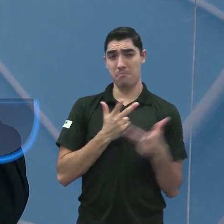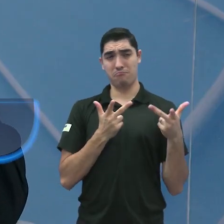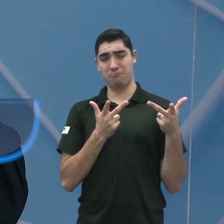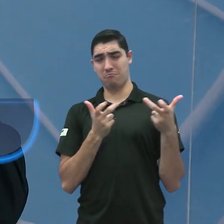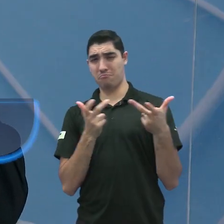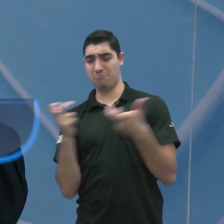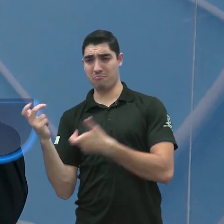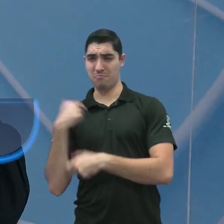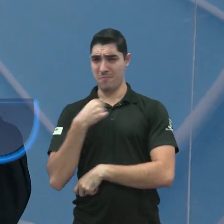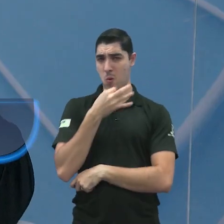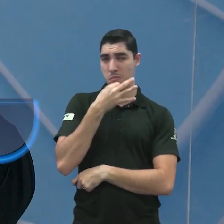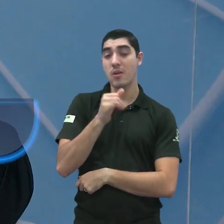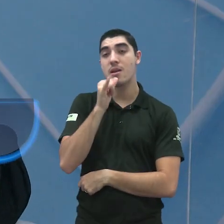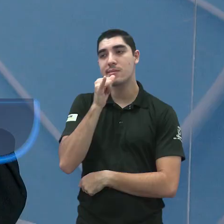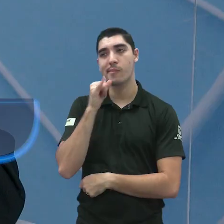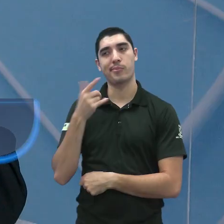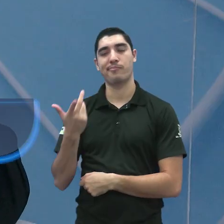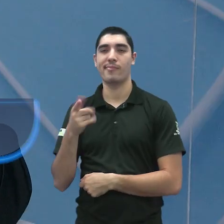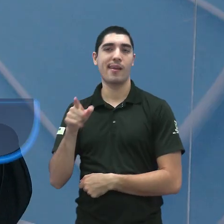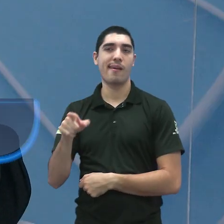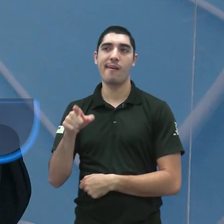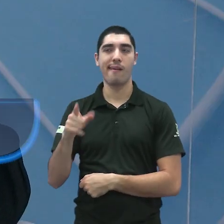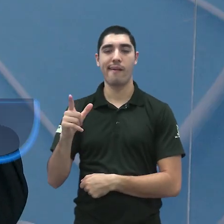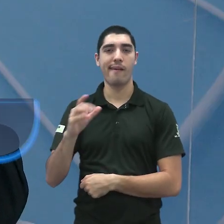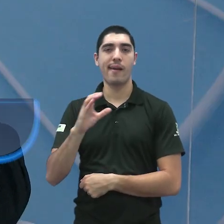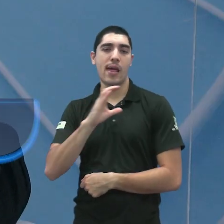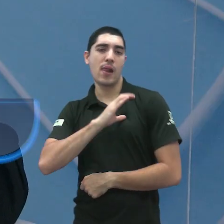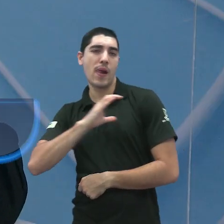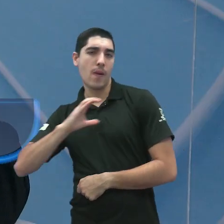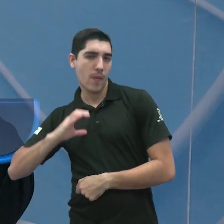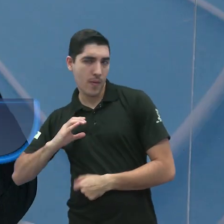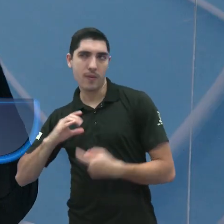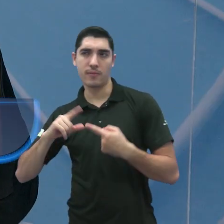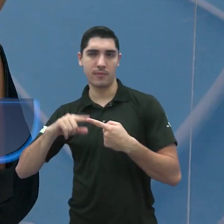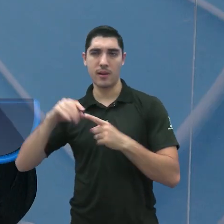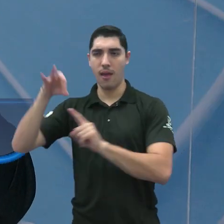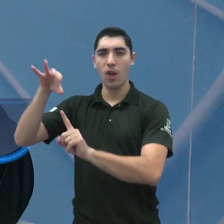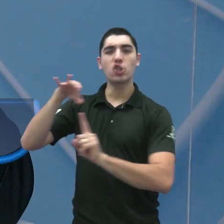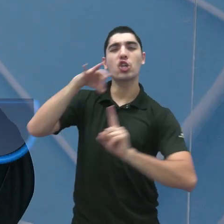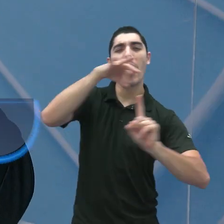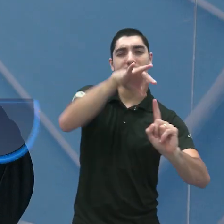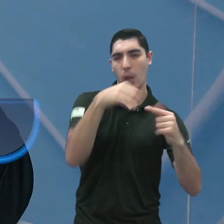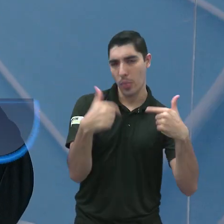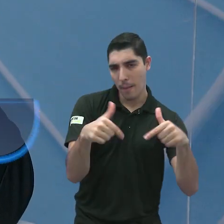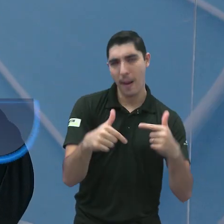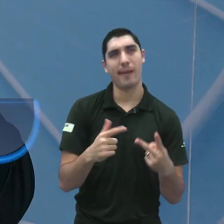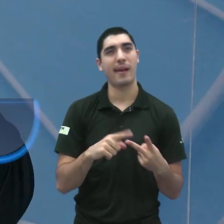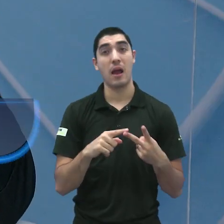menos, é que cargos de confiança, cargos com uma alta